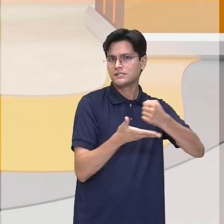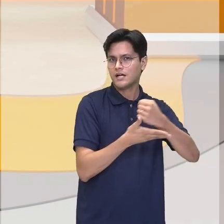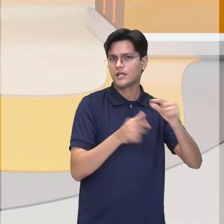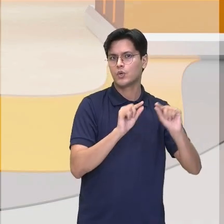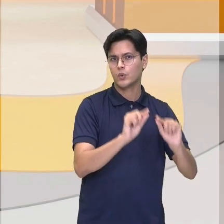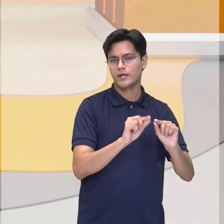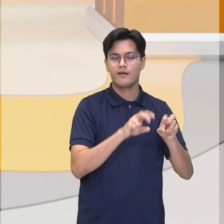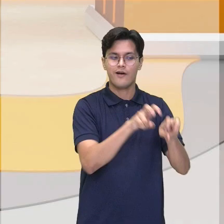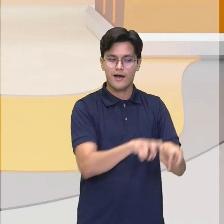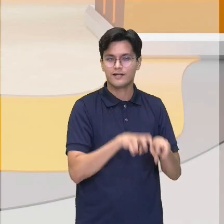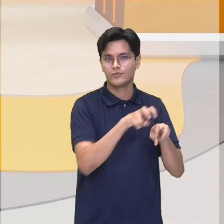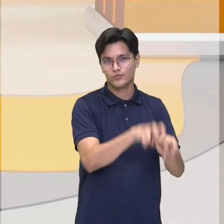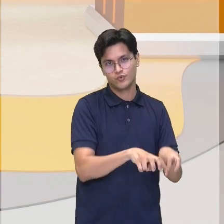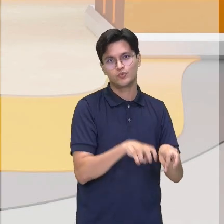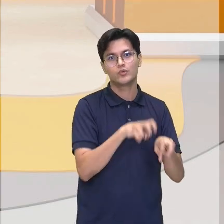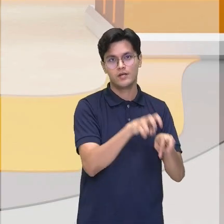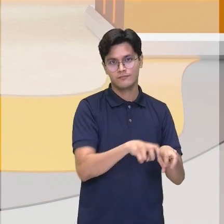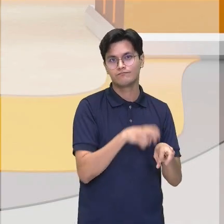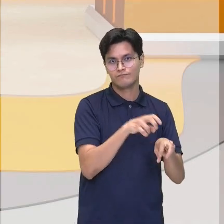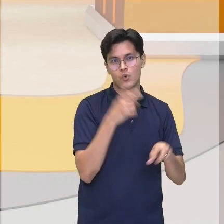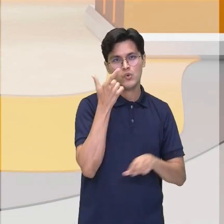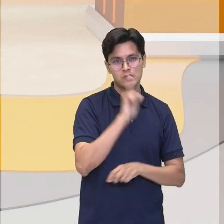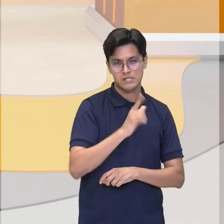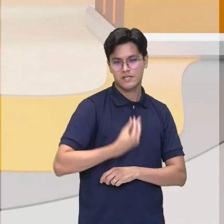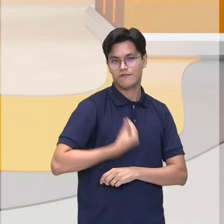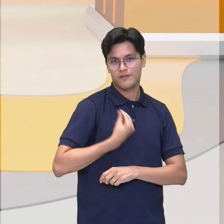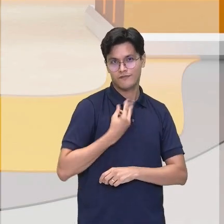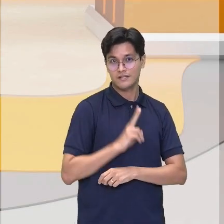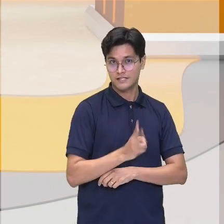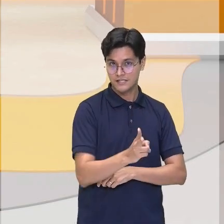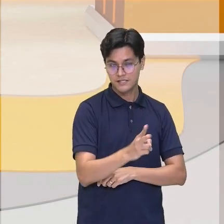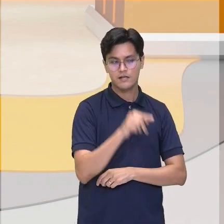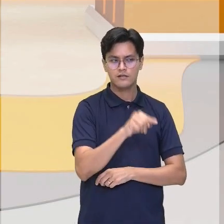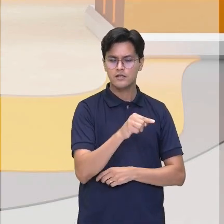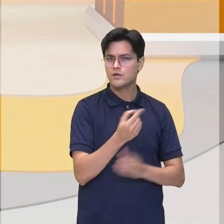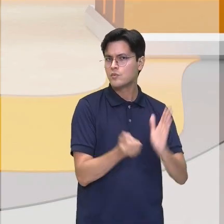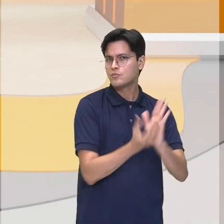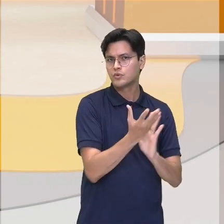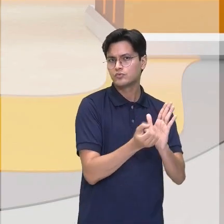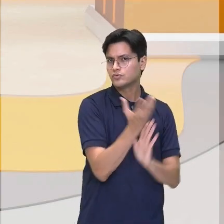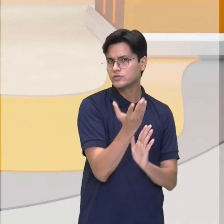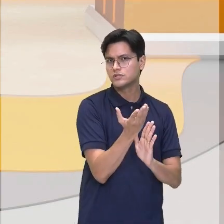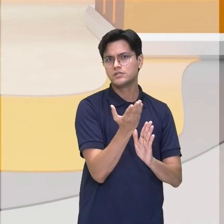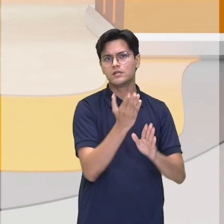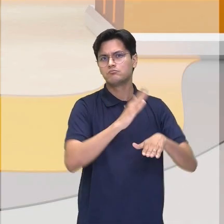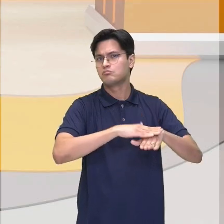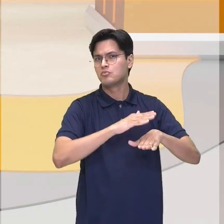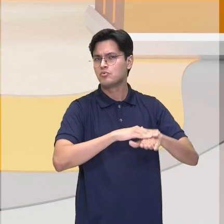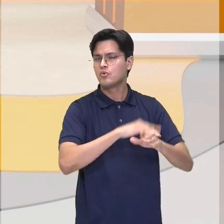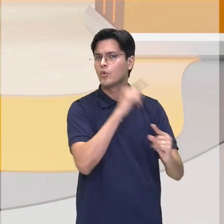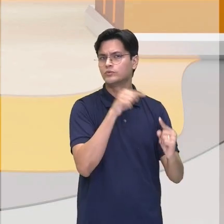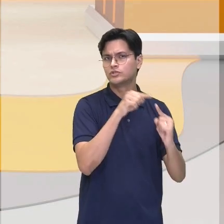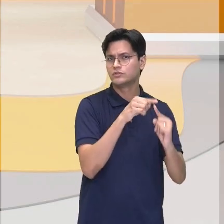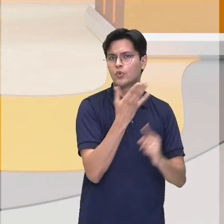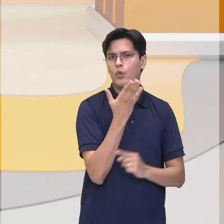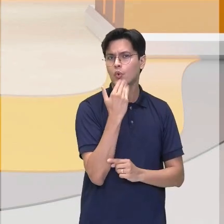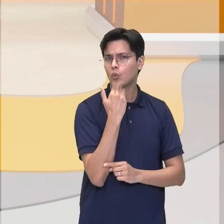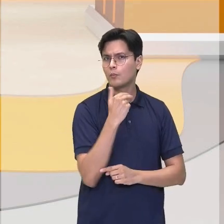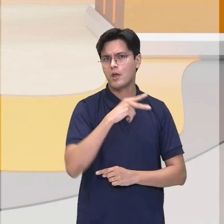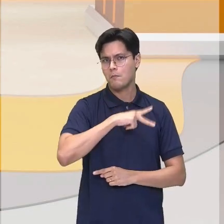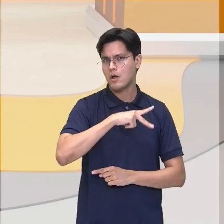de subsistência. O que isso quer dizer? Eles produziam para a sua própria alimentação, para a sua